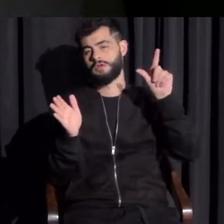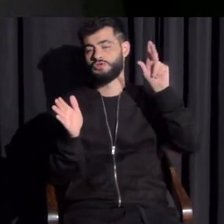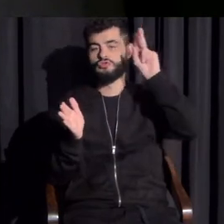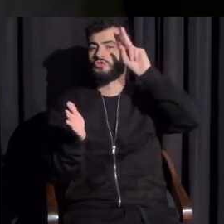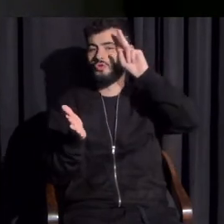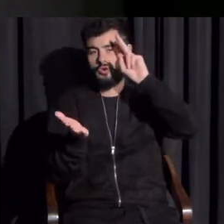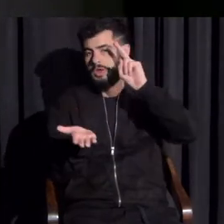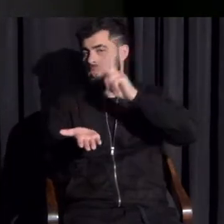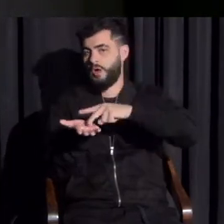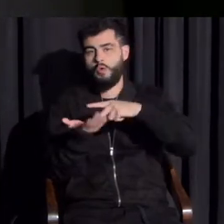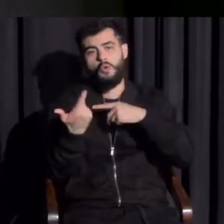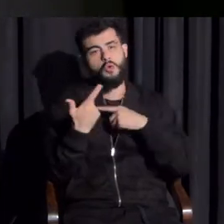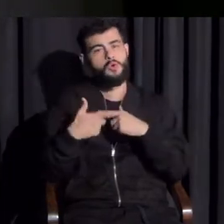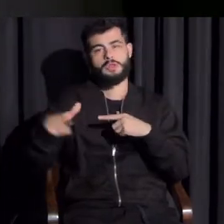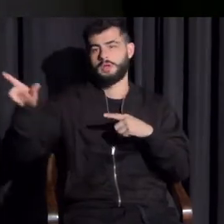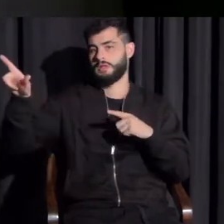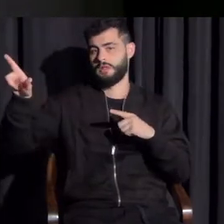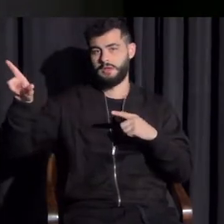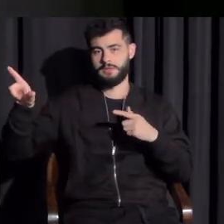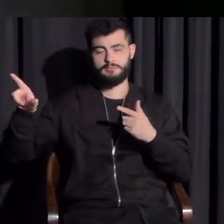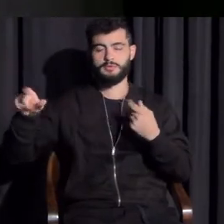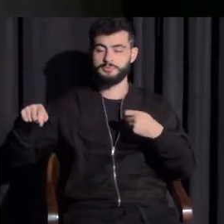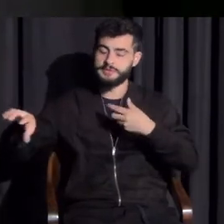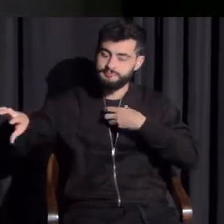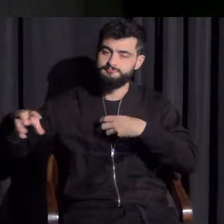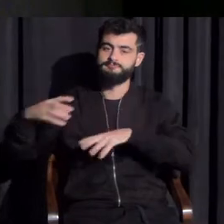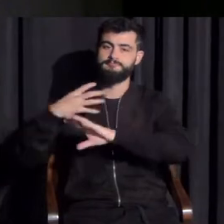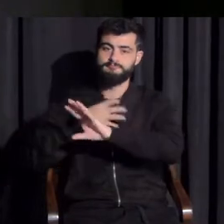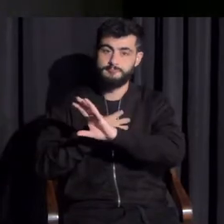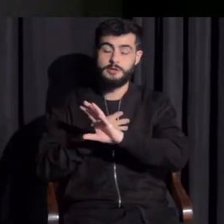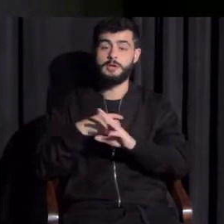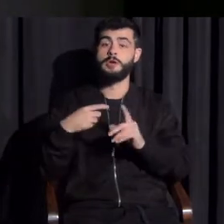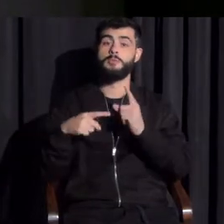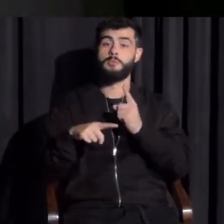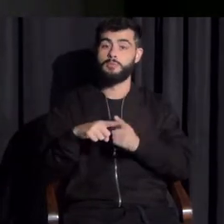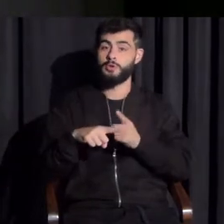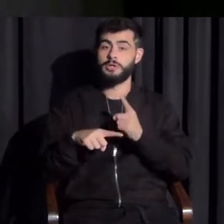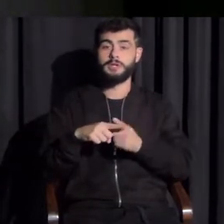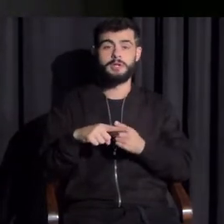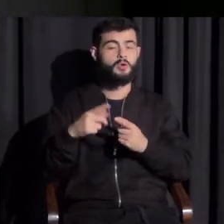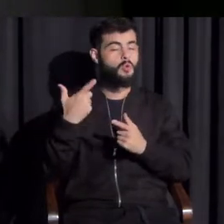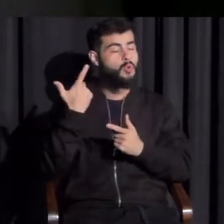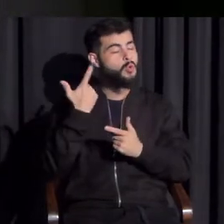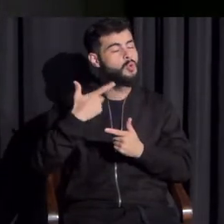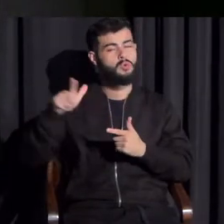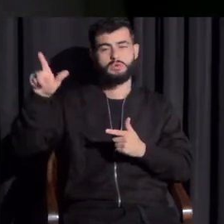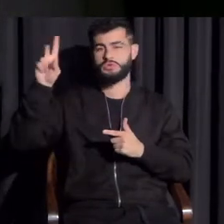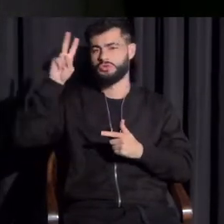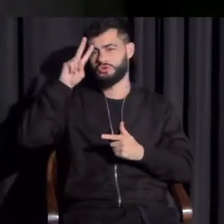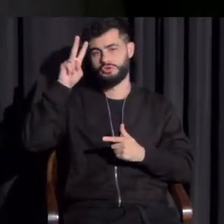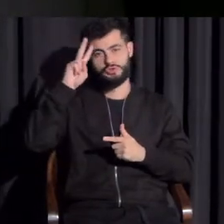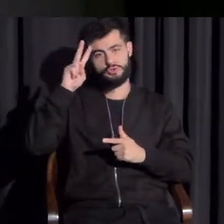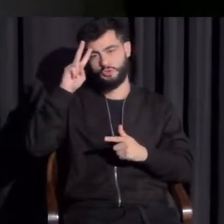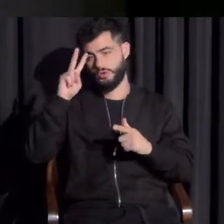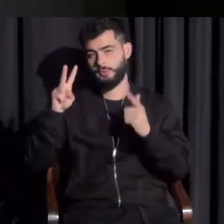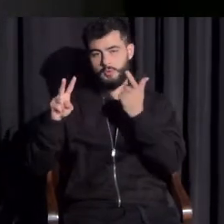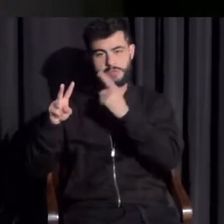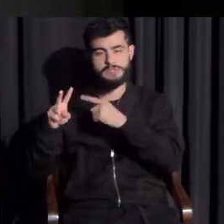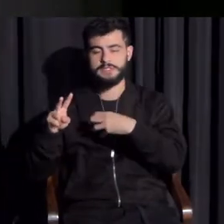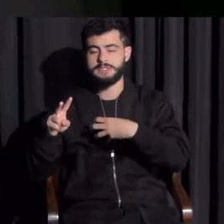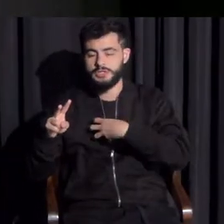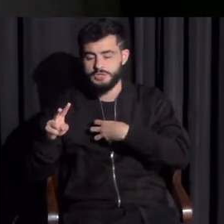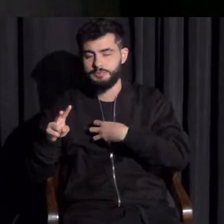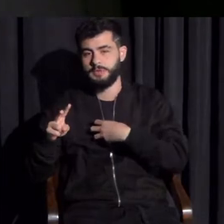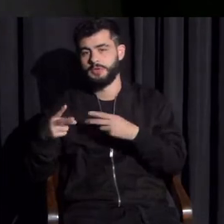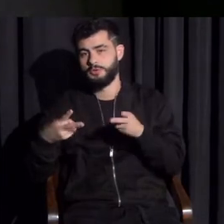se coloca nesses lugares. Porque são outras frestas, né, outras formas também de se perceber. Então, é importante